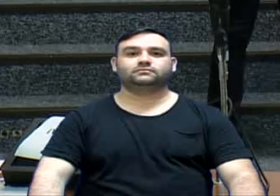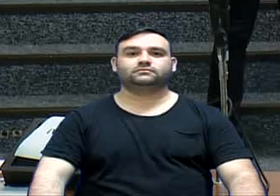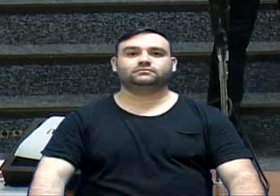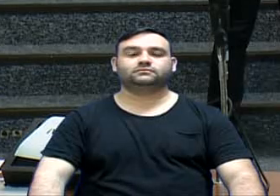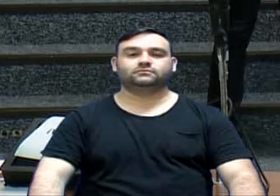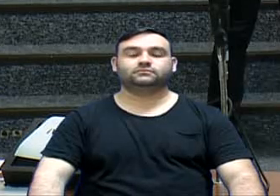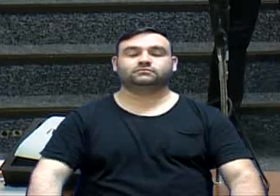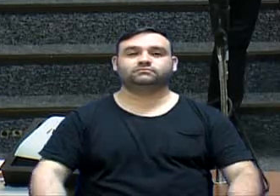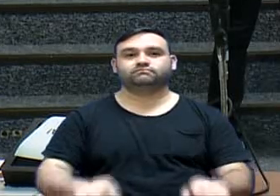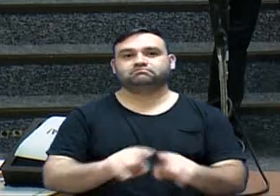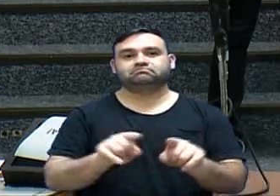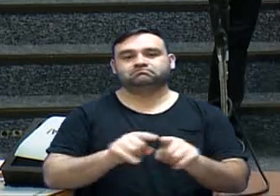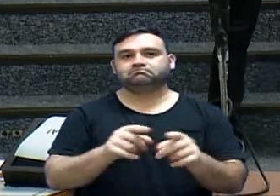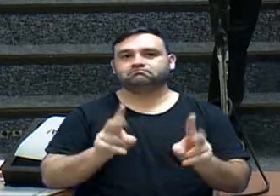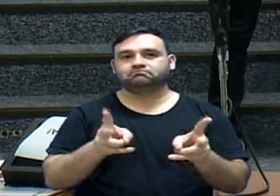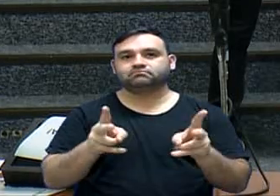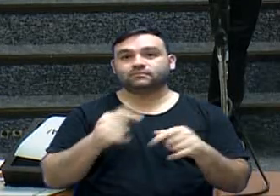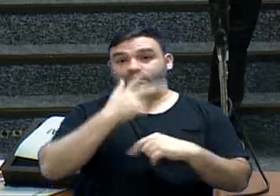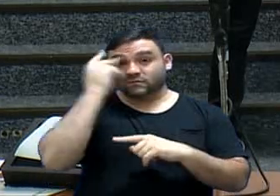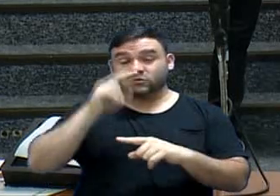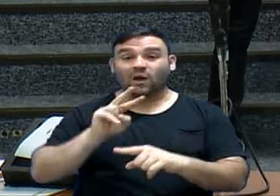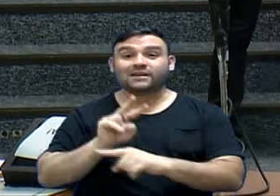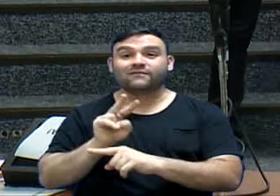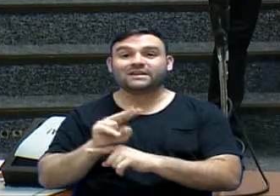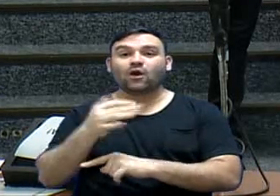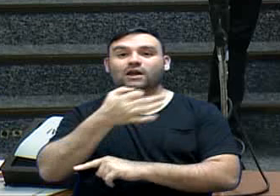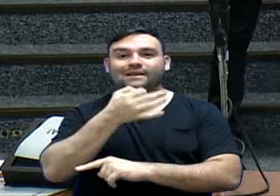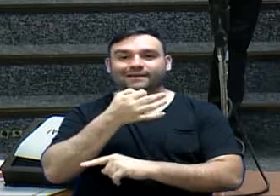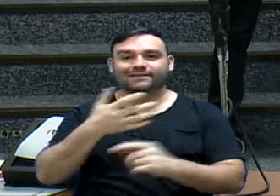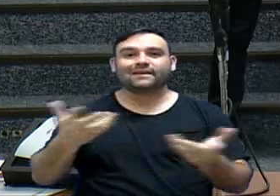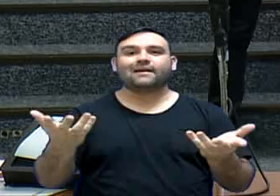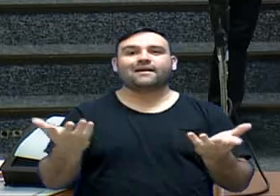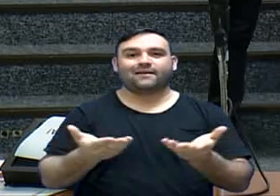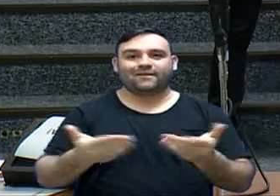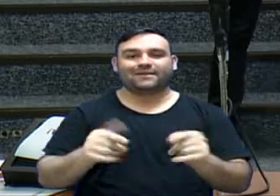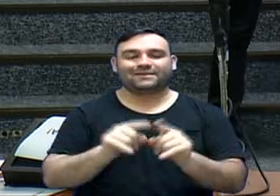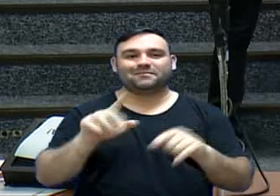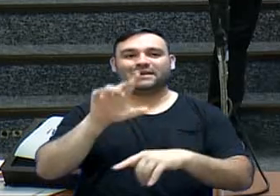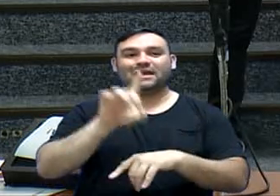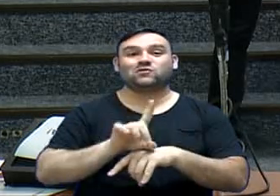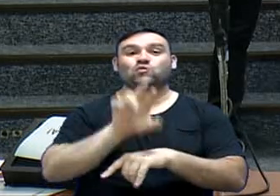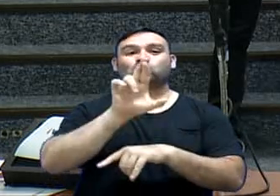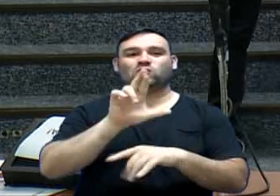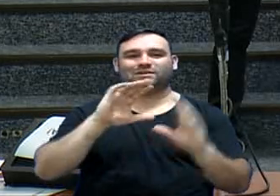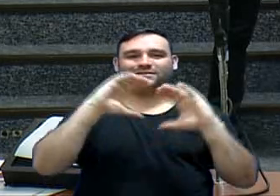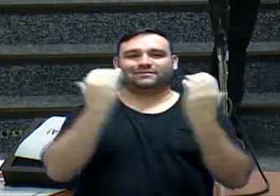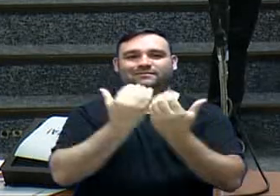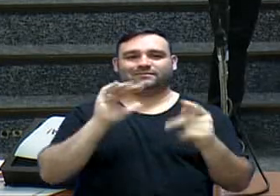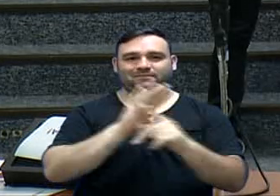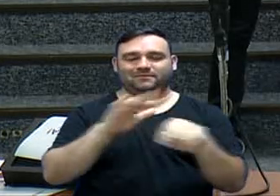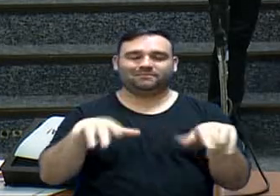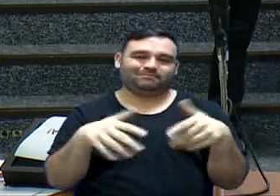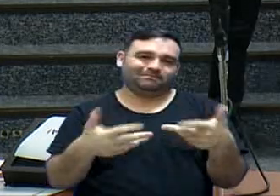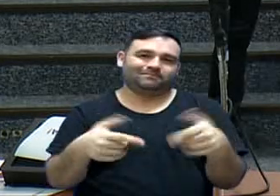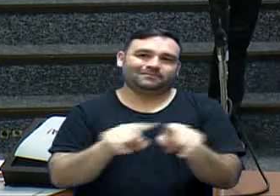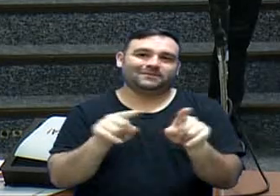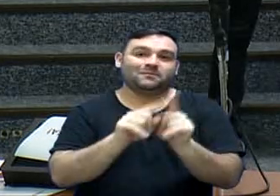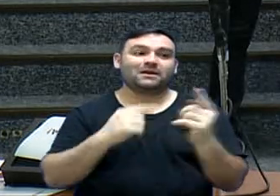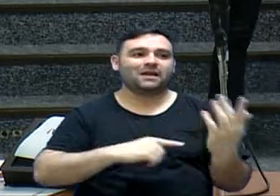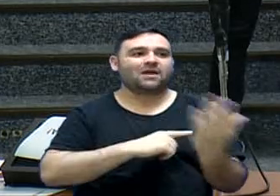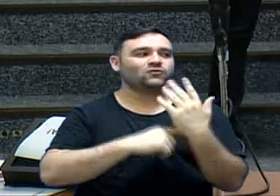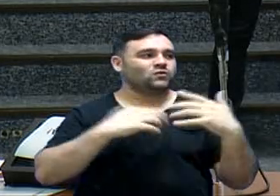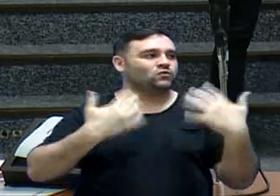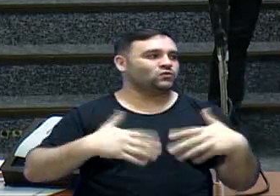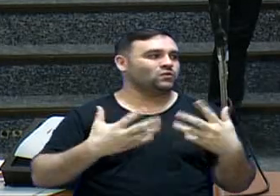Da mesma maneira, né? Quem defendeu a tese e agora doutor desta Casa de Leis, enfim, que tem nos